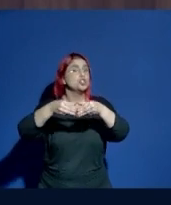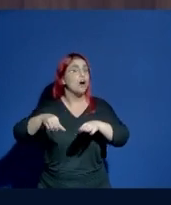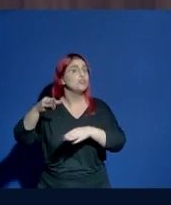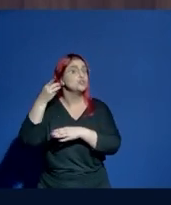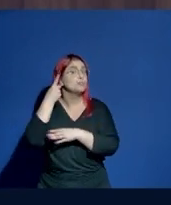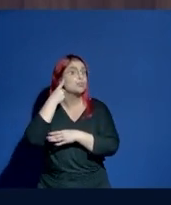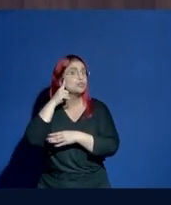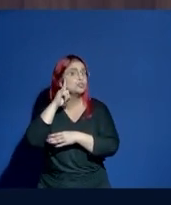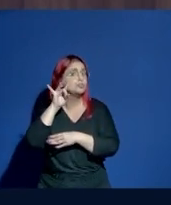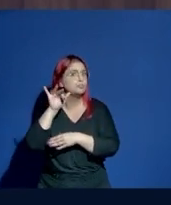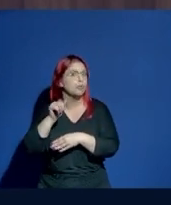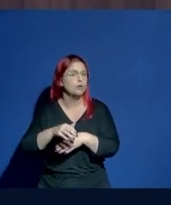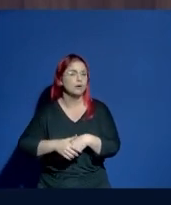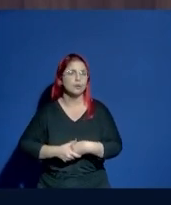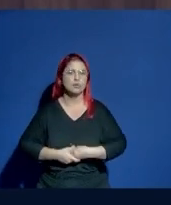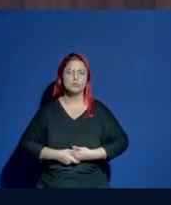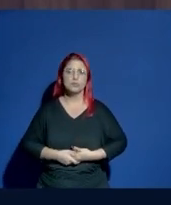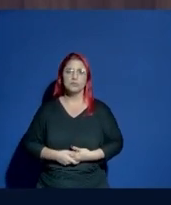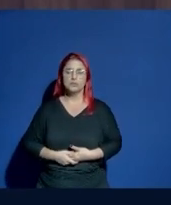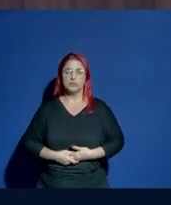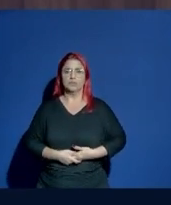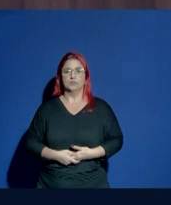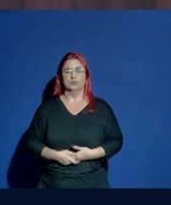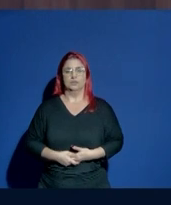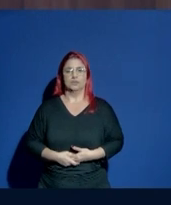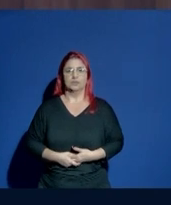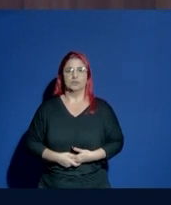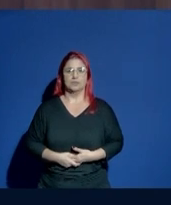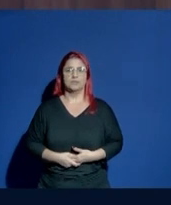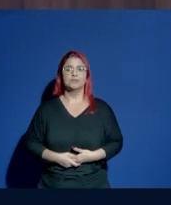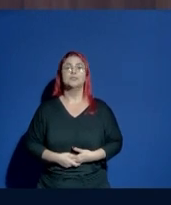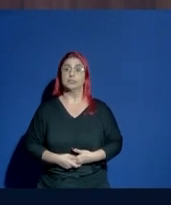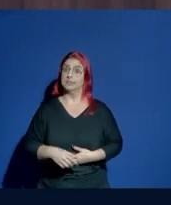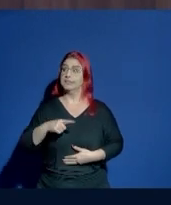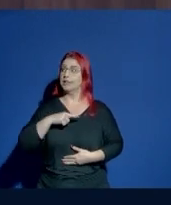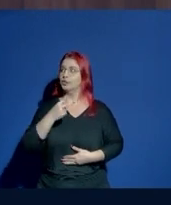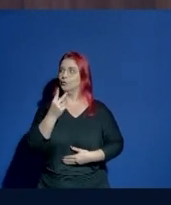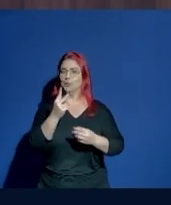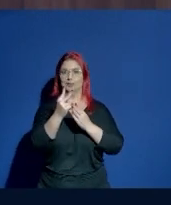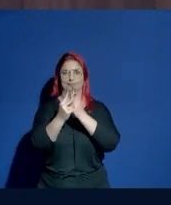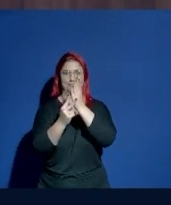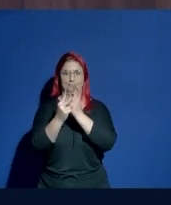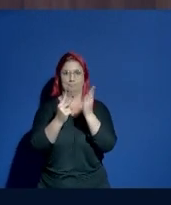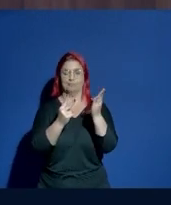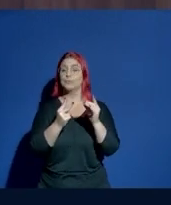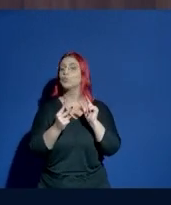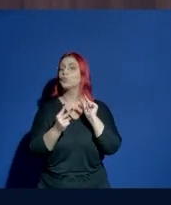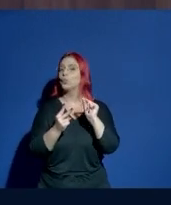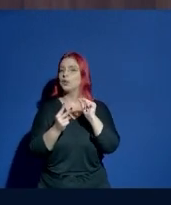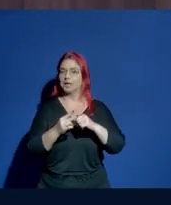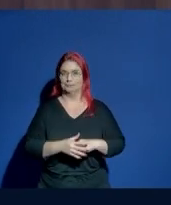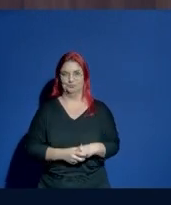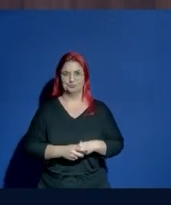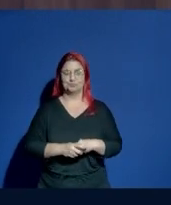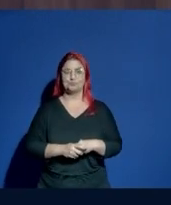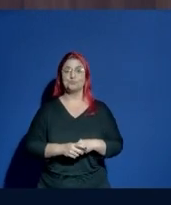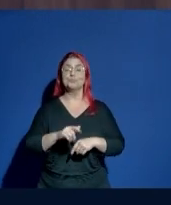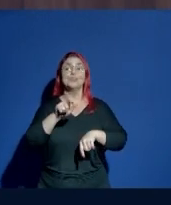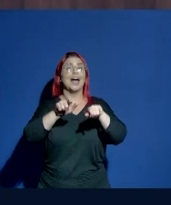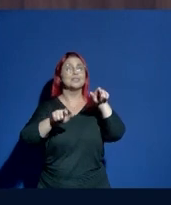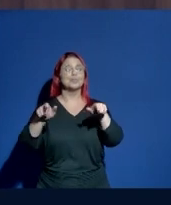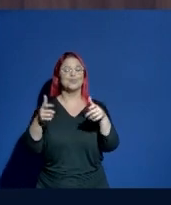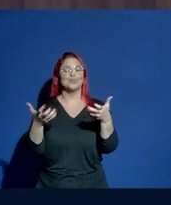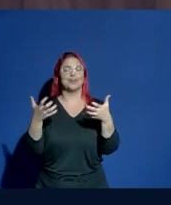dia. Então, eu acho que são dois fatores. O primeiro fator, as pessoas querendo ficar